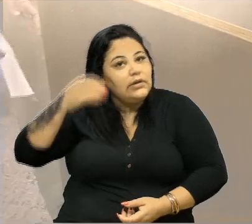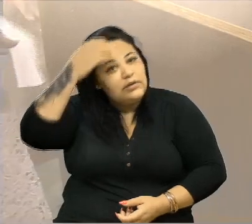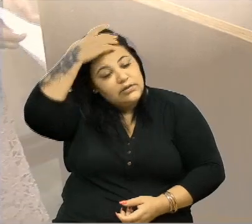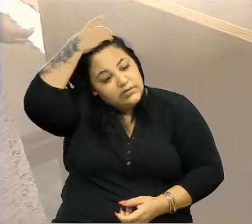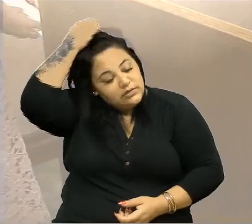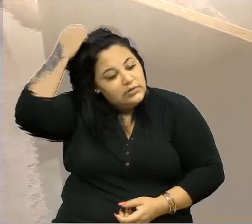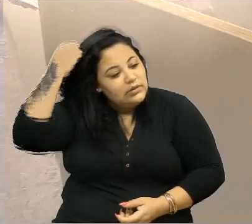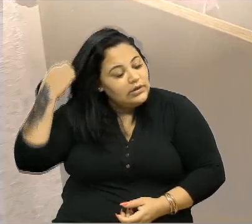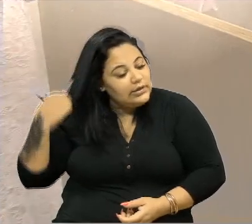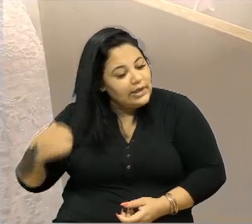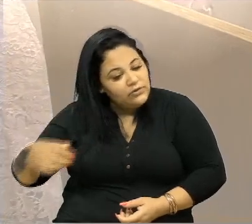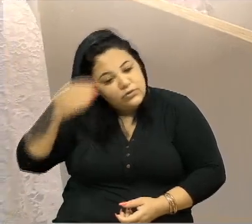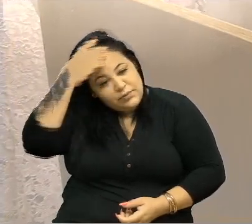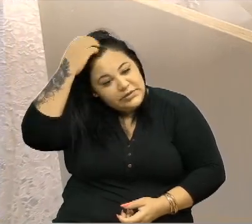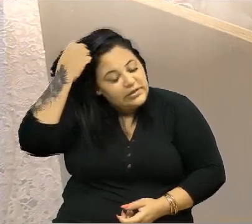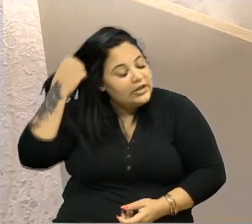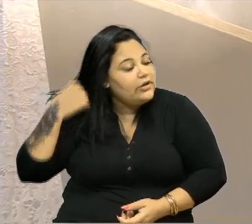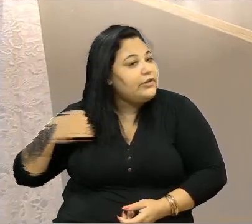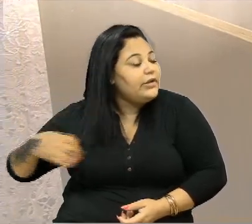Falam só por